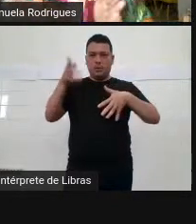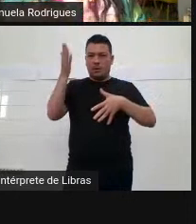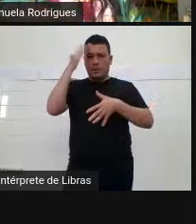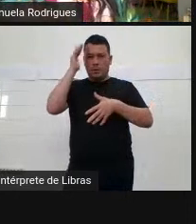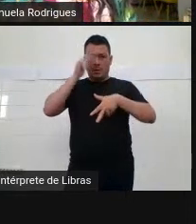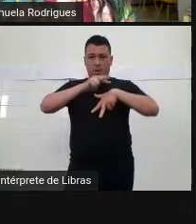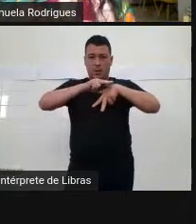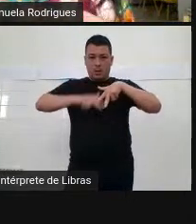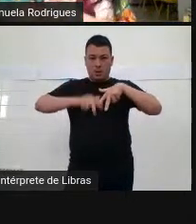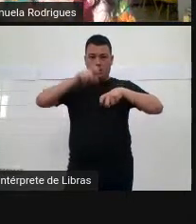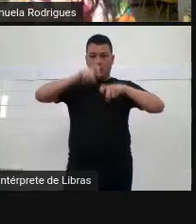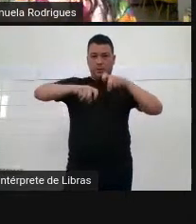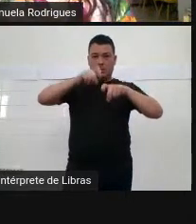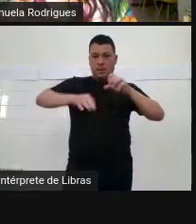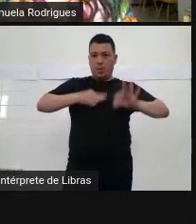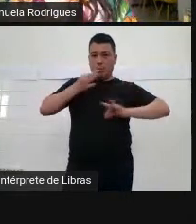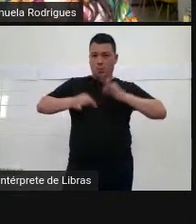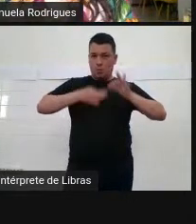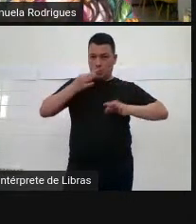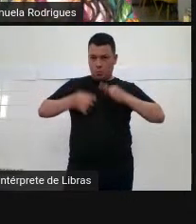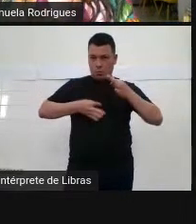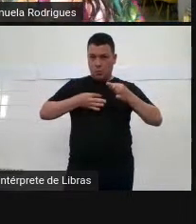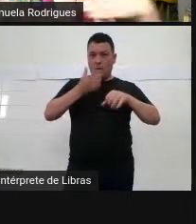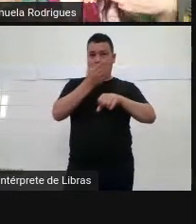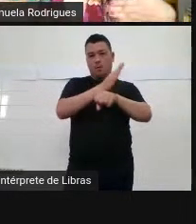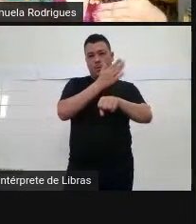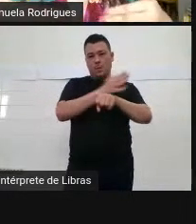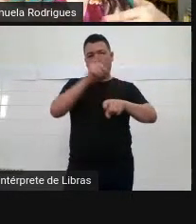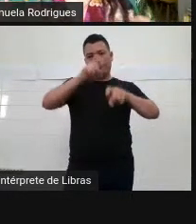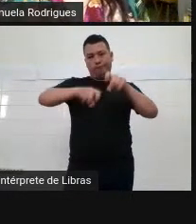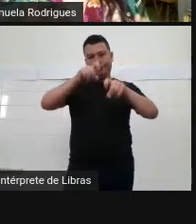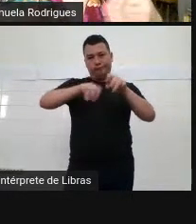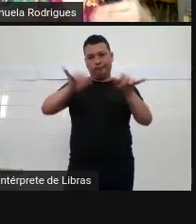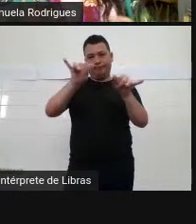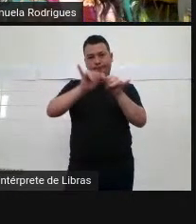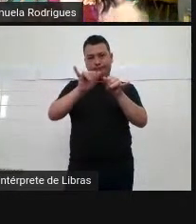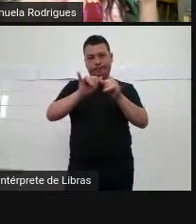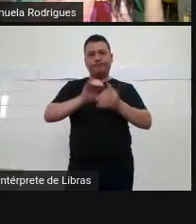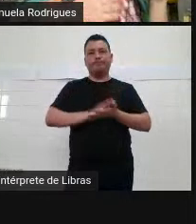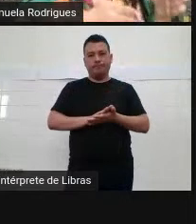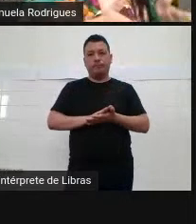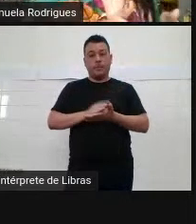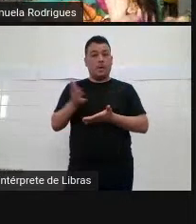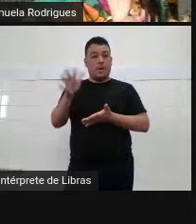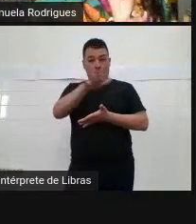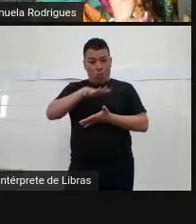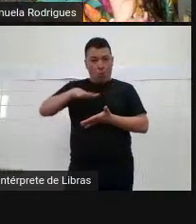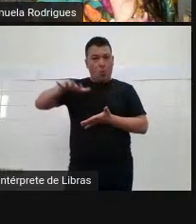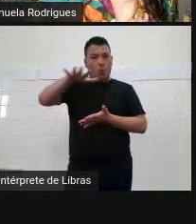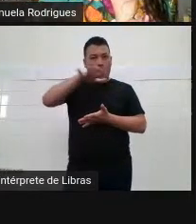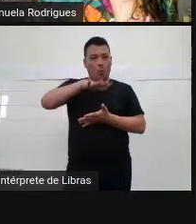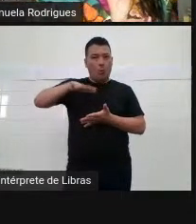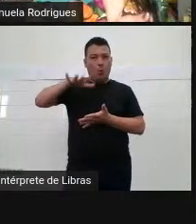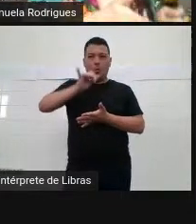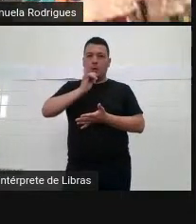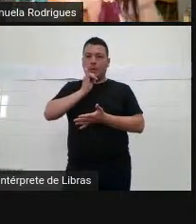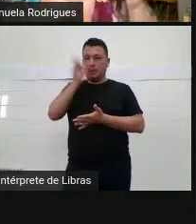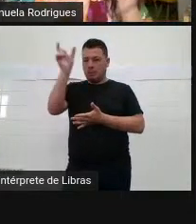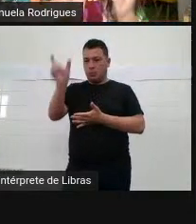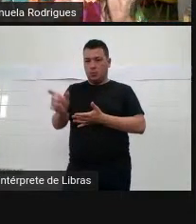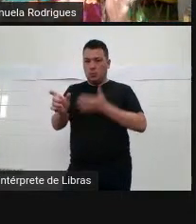gênero, desejo e prática sexual, partindo do pressuposto de que um determinado